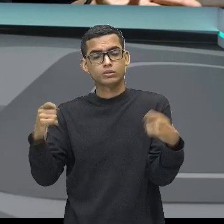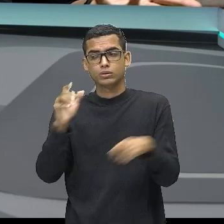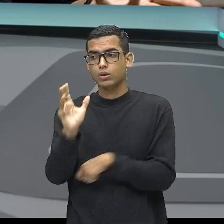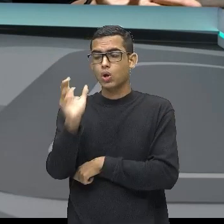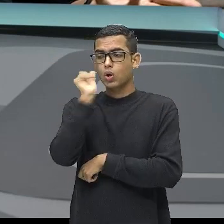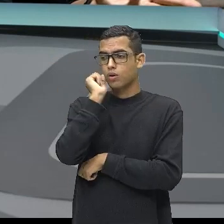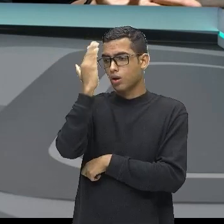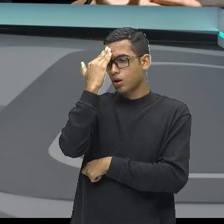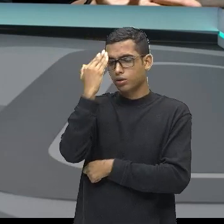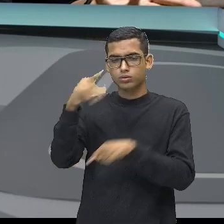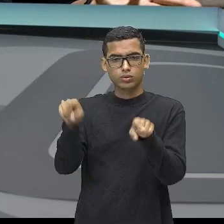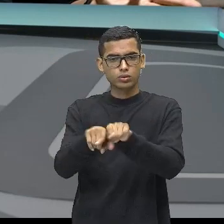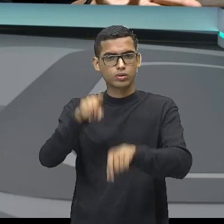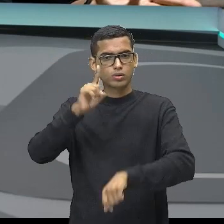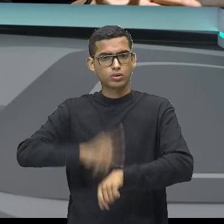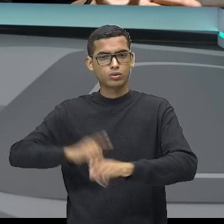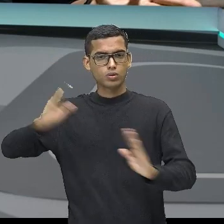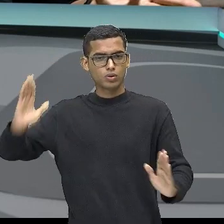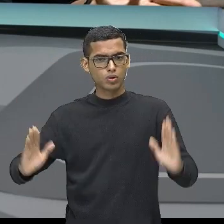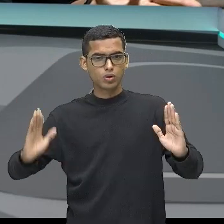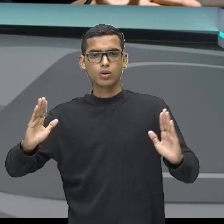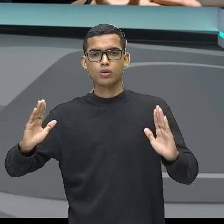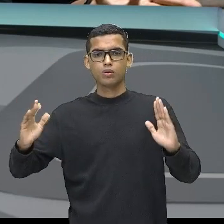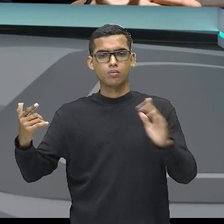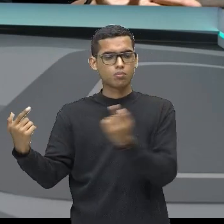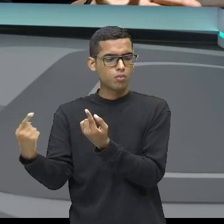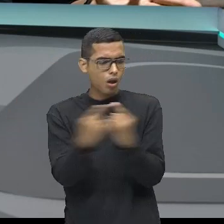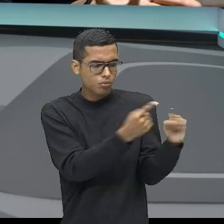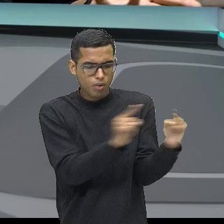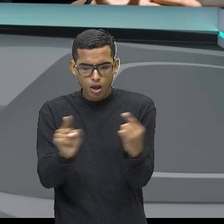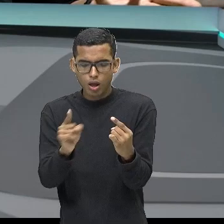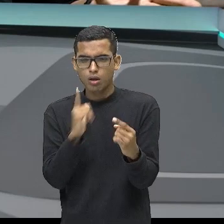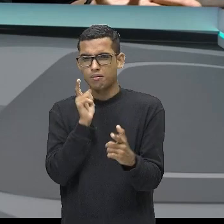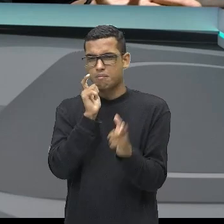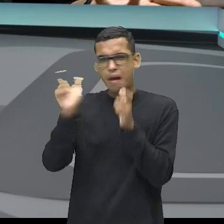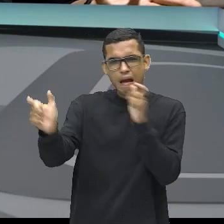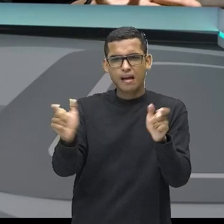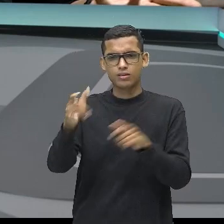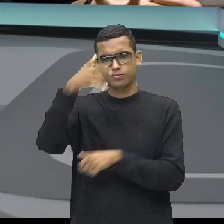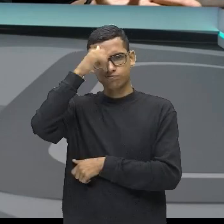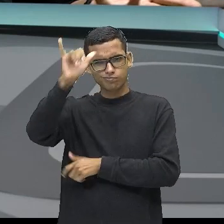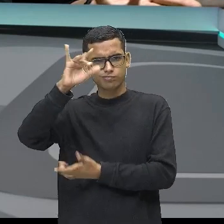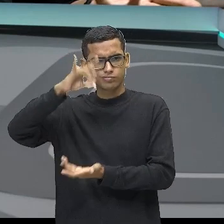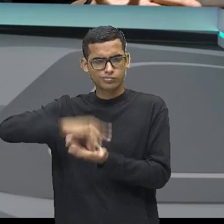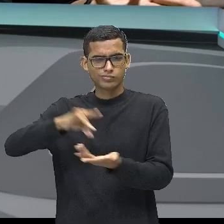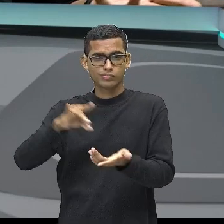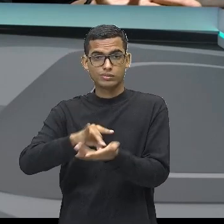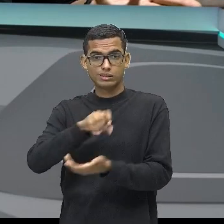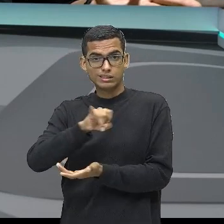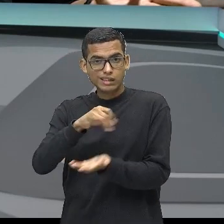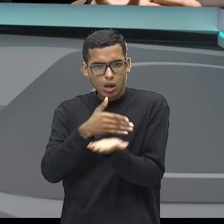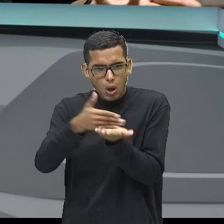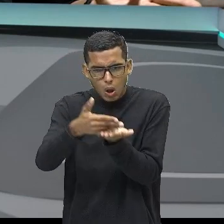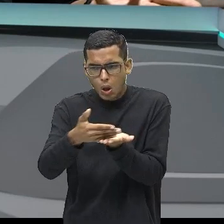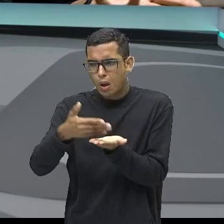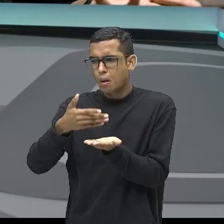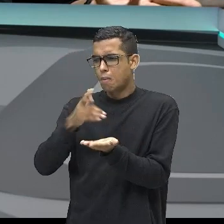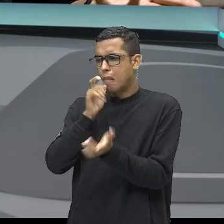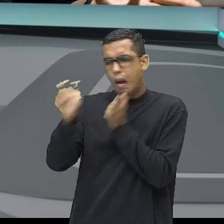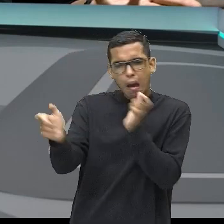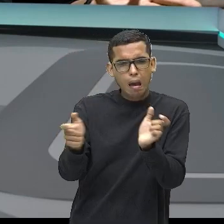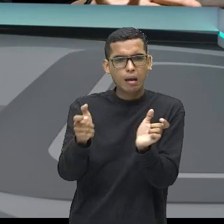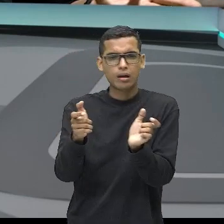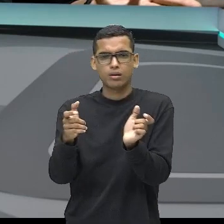ouvir e, claro, no seu momento rebater essas ideias, mas sem xingamento. Se começa a xingar, percebe que o debate ele acaba